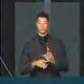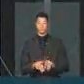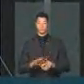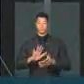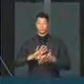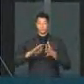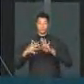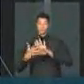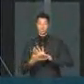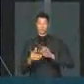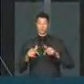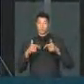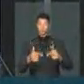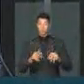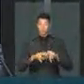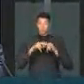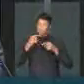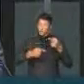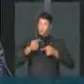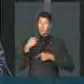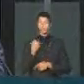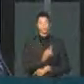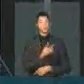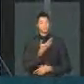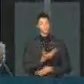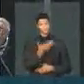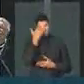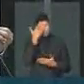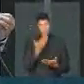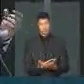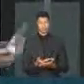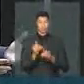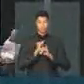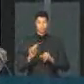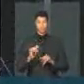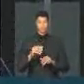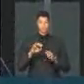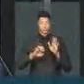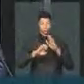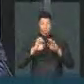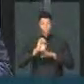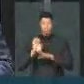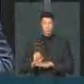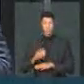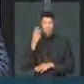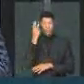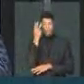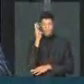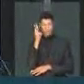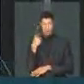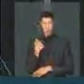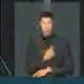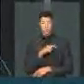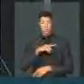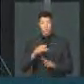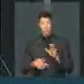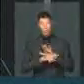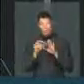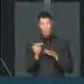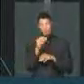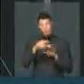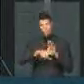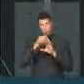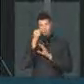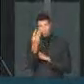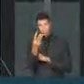a transformar e a lutar pelas políticas que a gente tanto acredita. Dizer que lá no Maranhão tivemos a oportunidade de eleger três